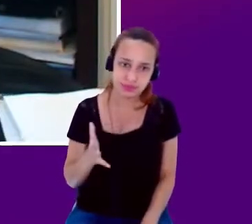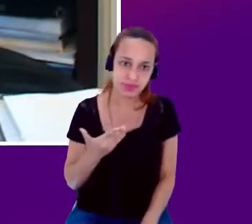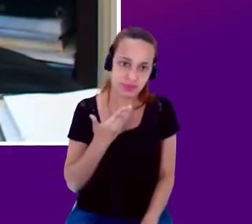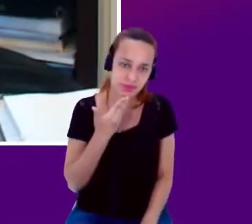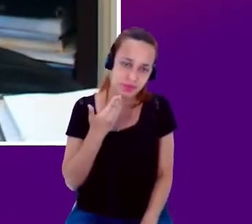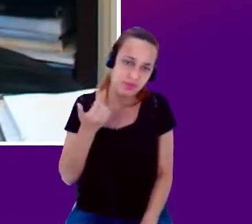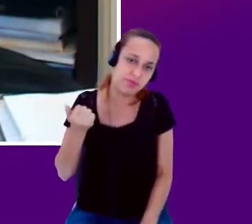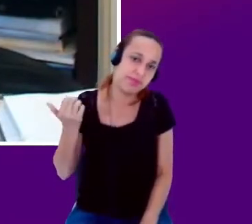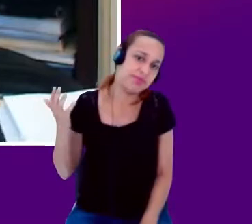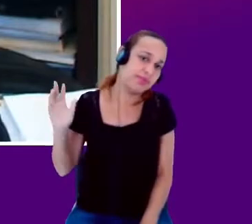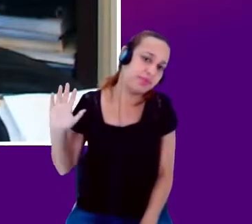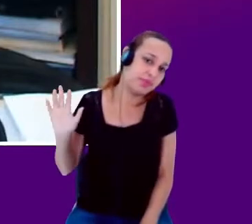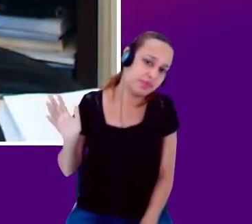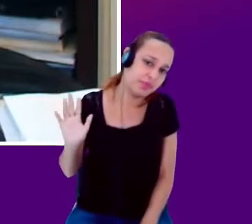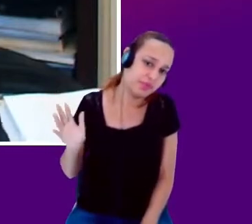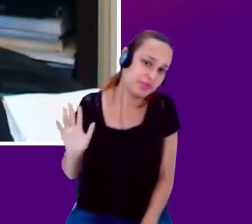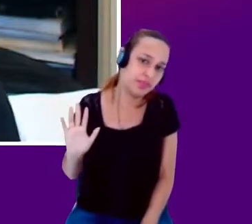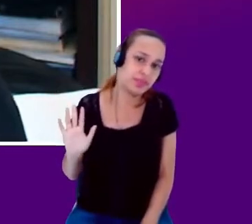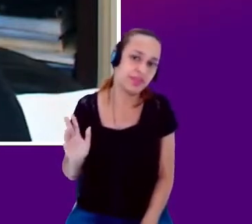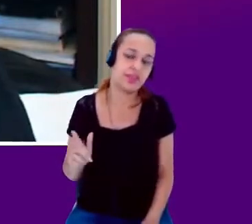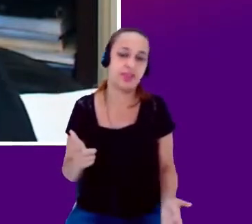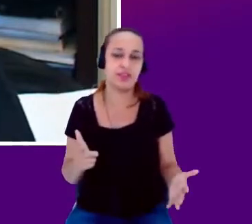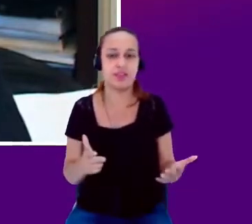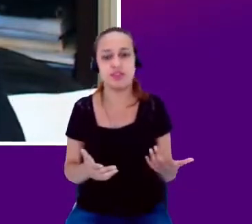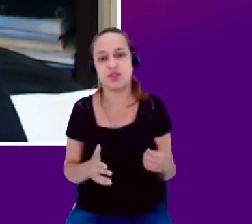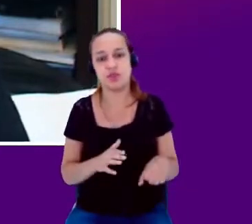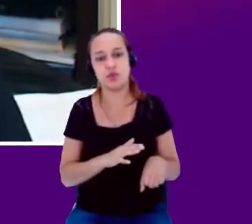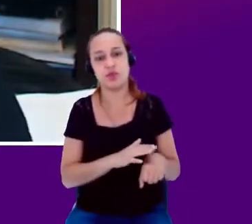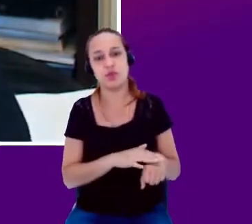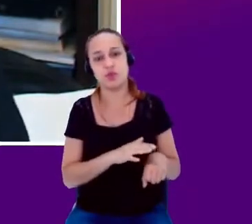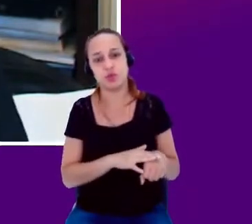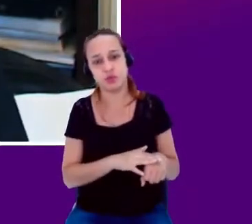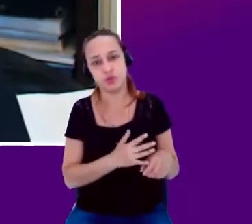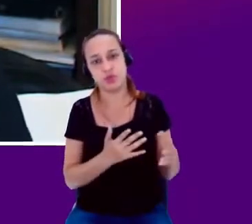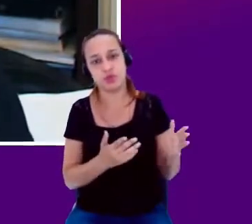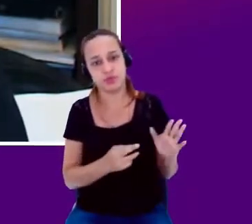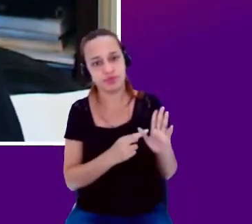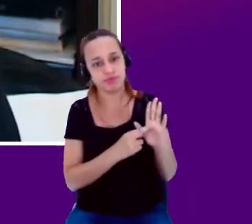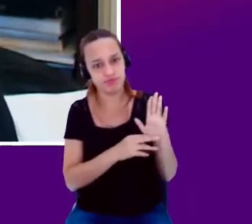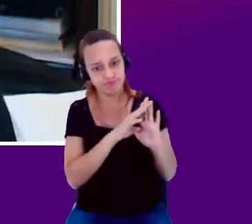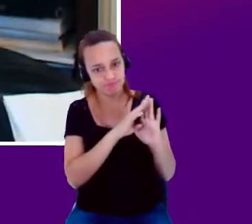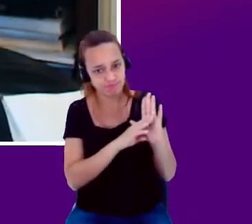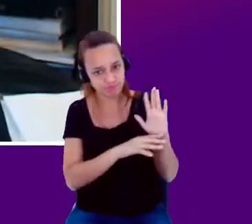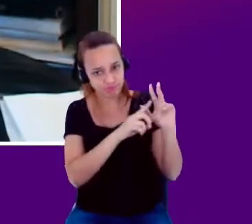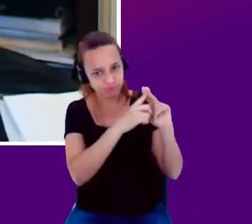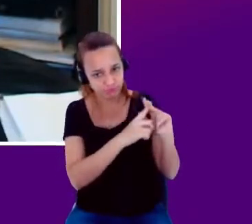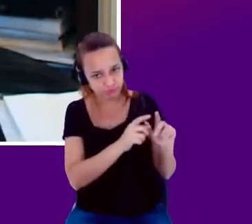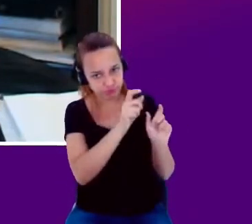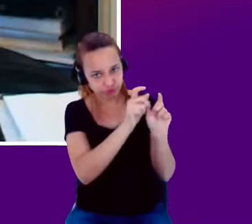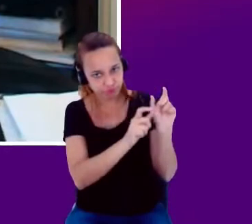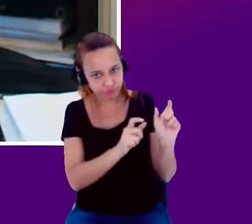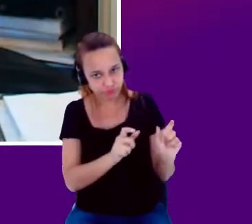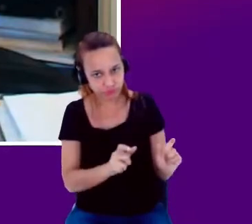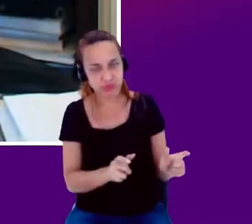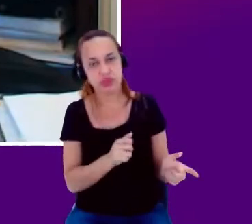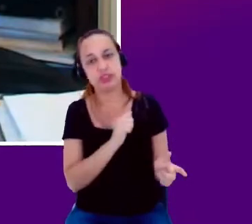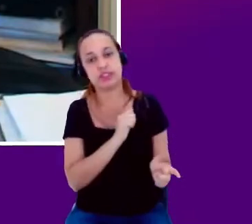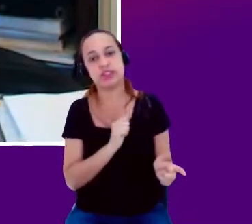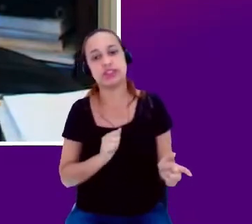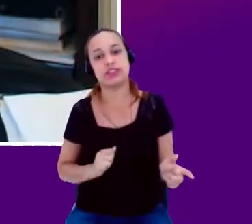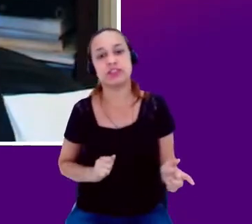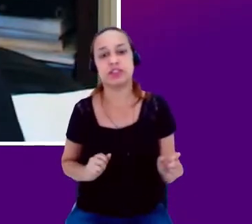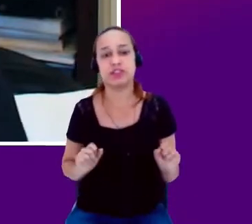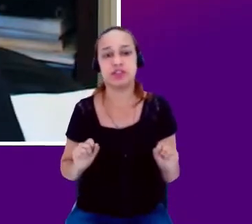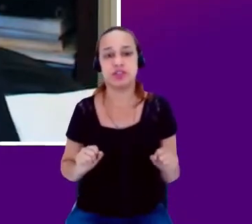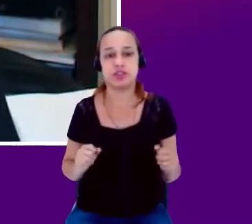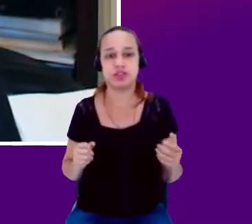que o próprio regulador setorial, melhor do que a autoridade de proteção de dados, eles que se reúnam, formem